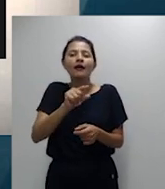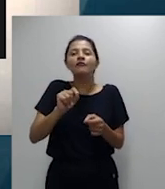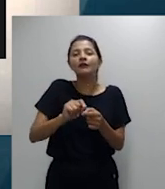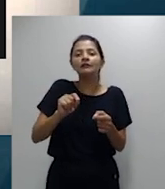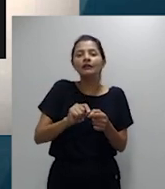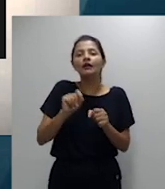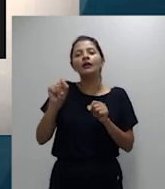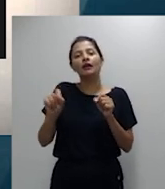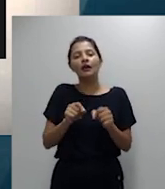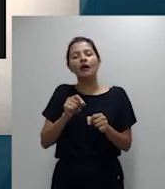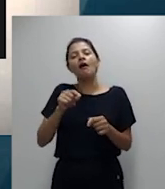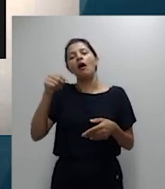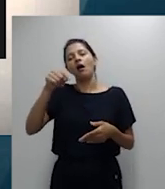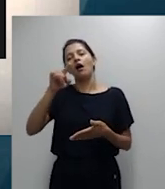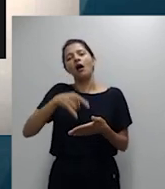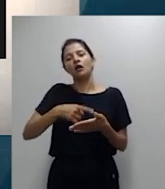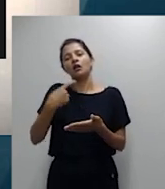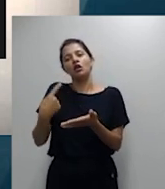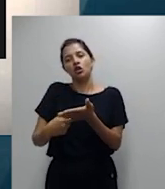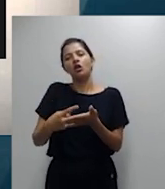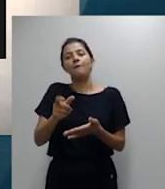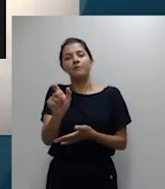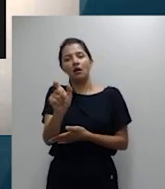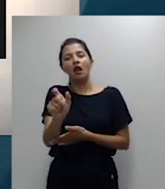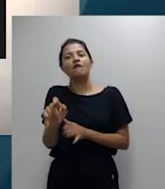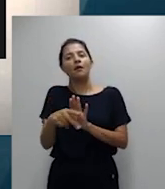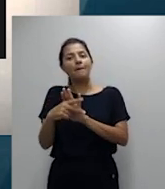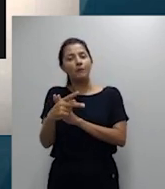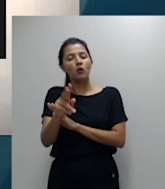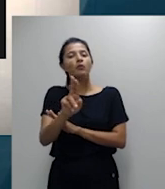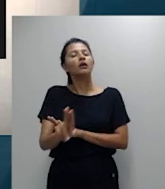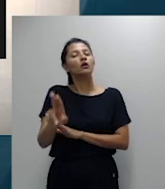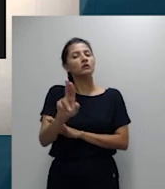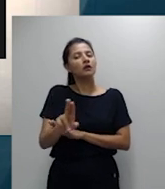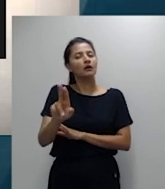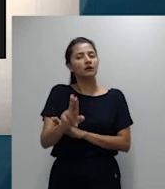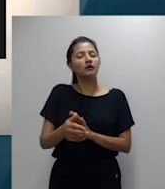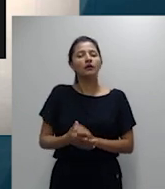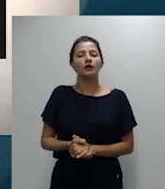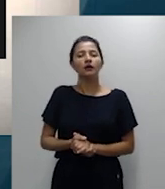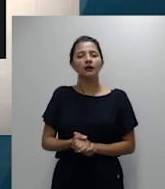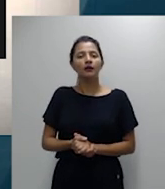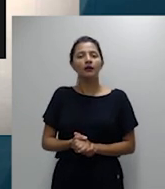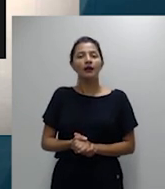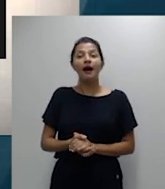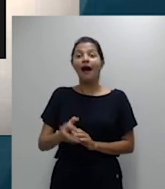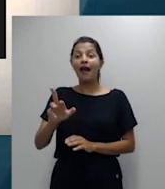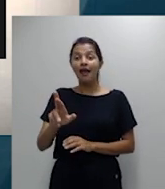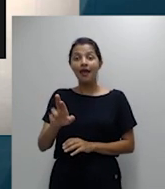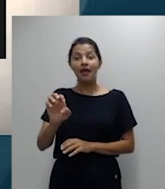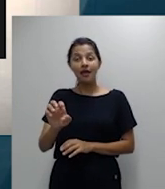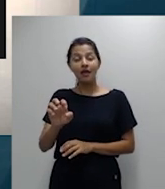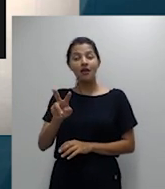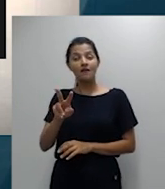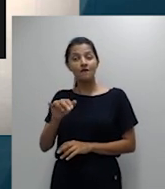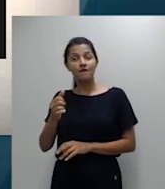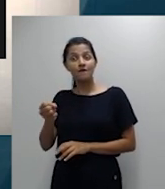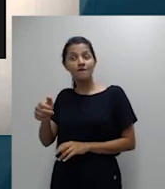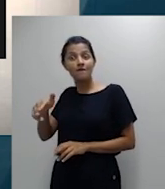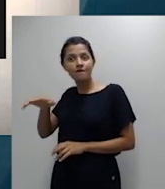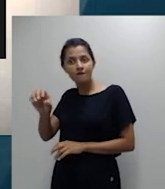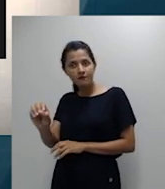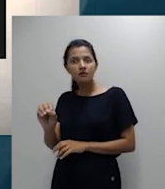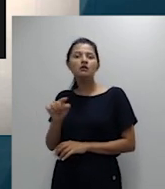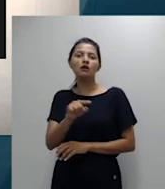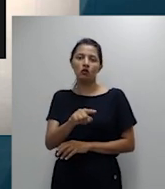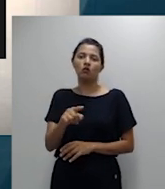fazer aqui o termo técnico até que é utilizado para verificar a revisão né no desembaraço